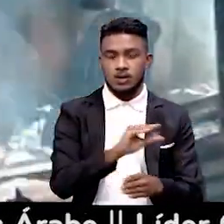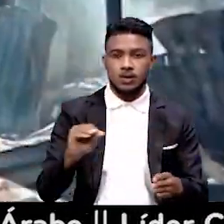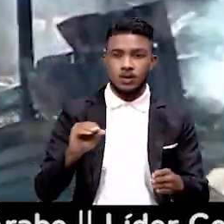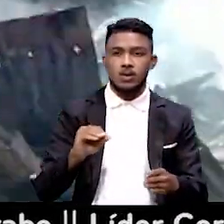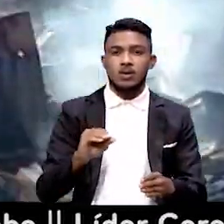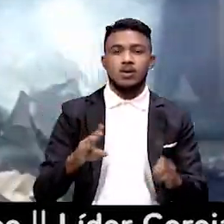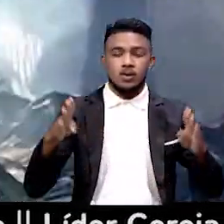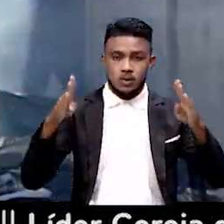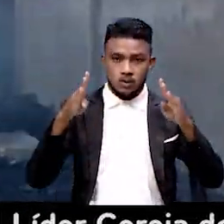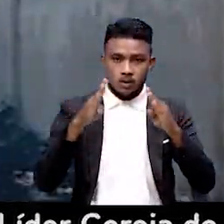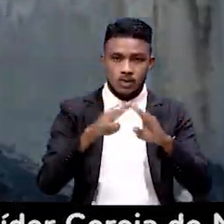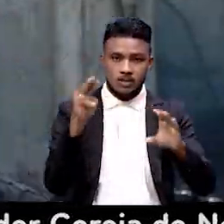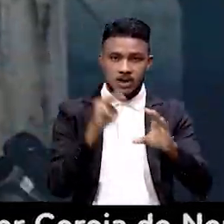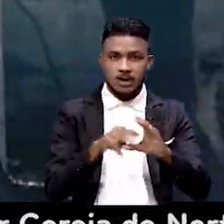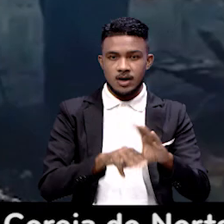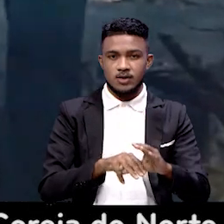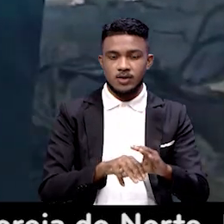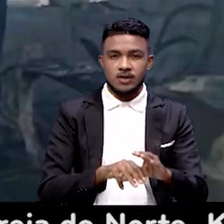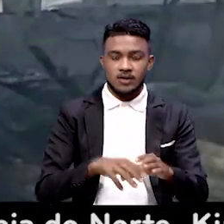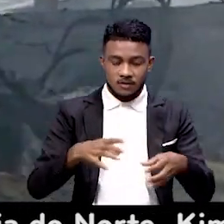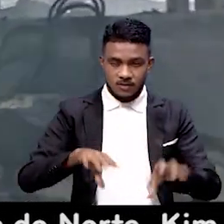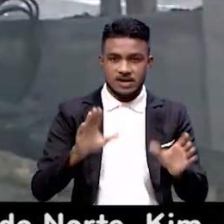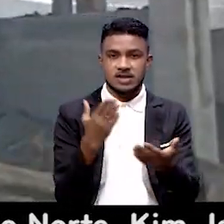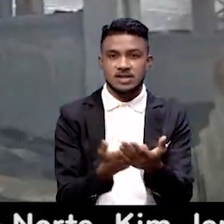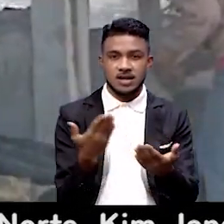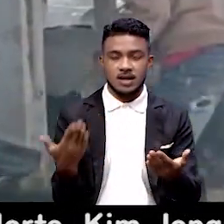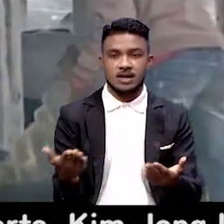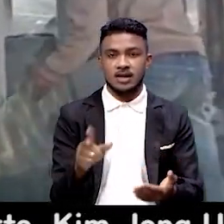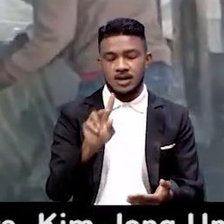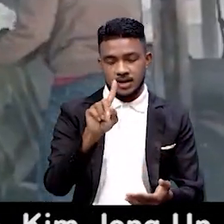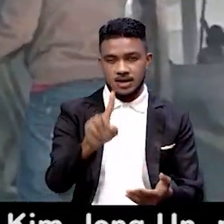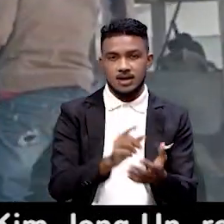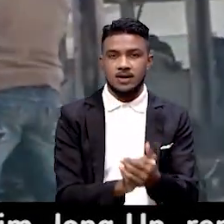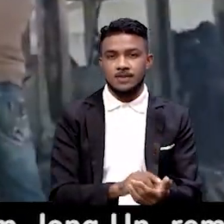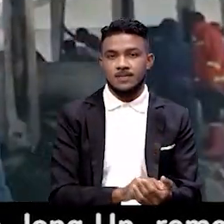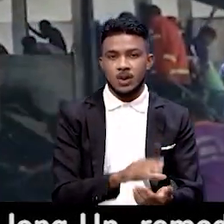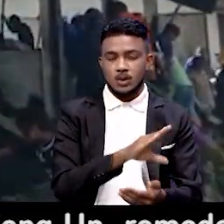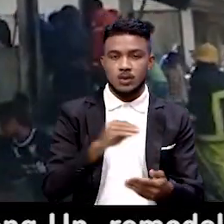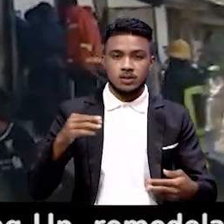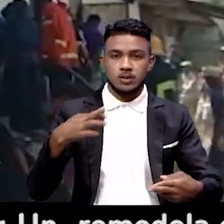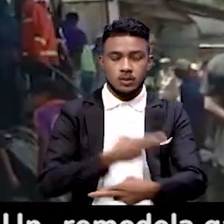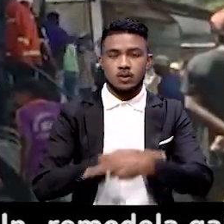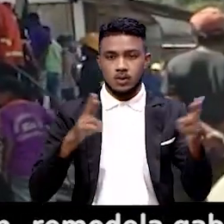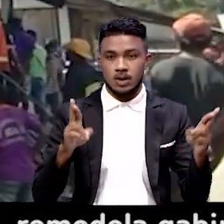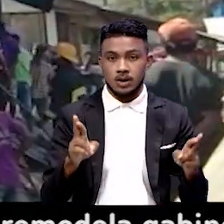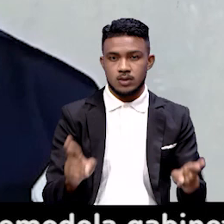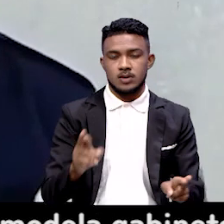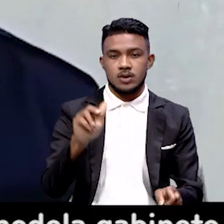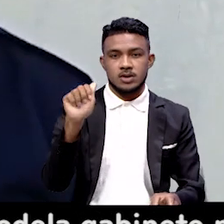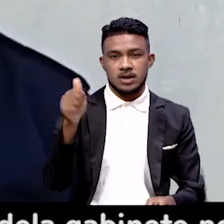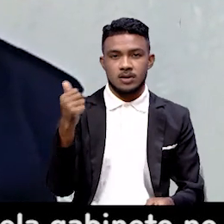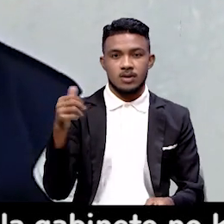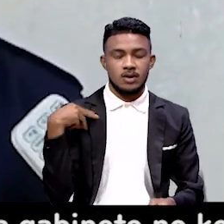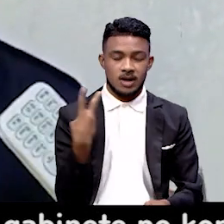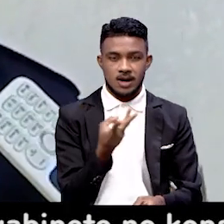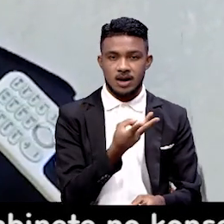mercado halva itenia komendadi uma idadit iha kuartu sanulo ami fuin rekoila